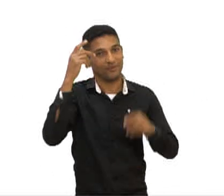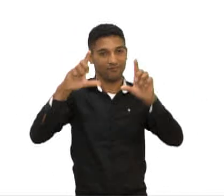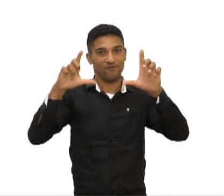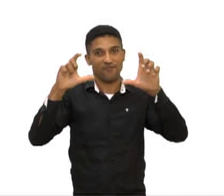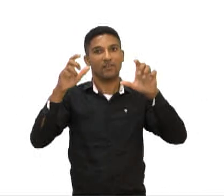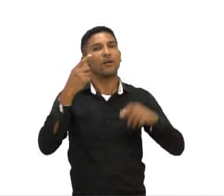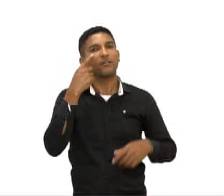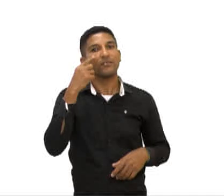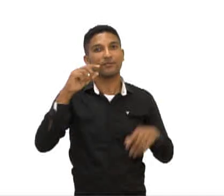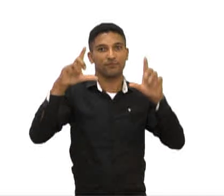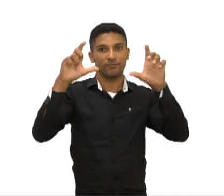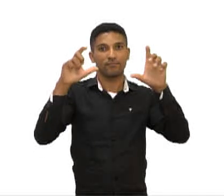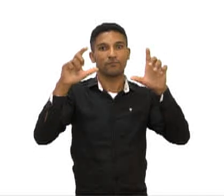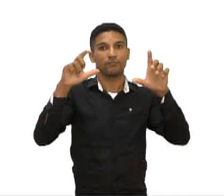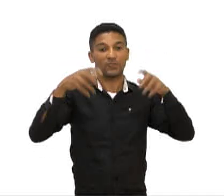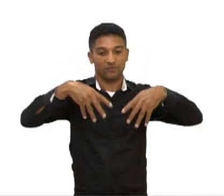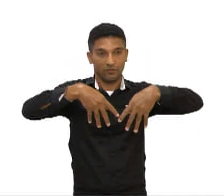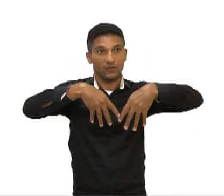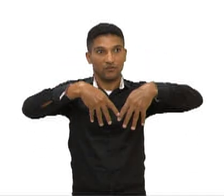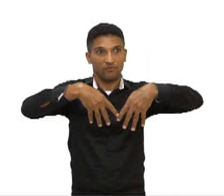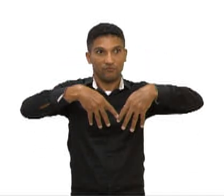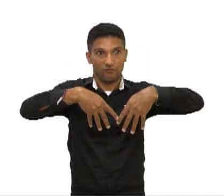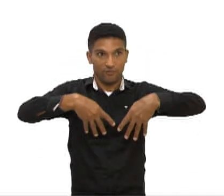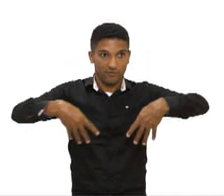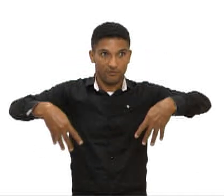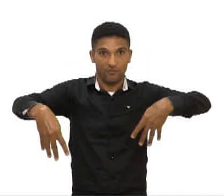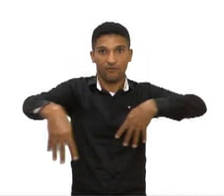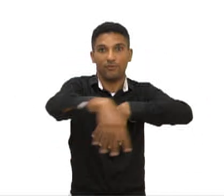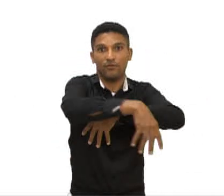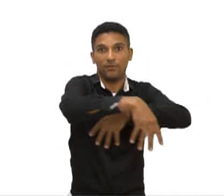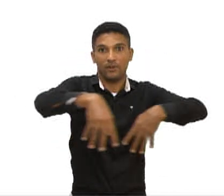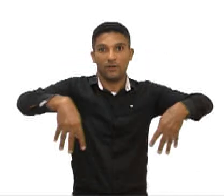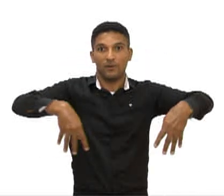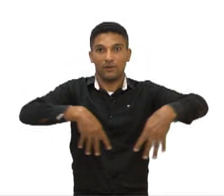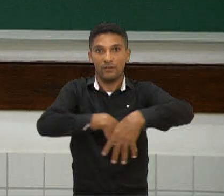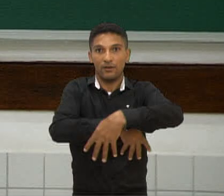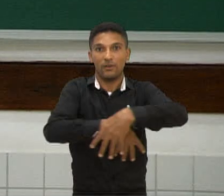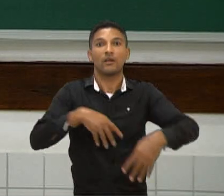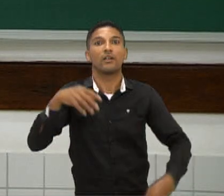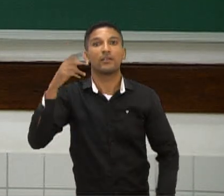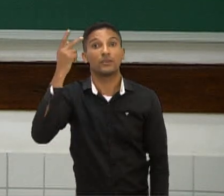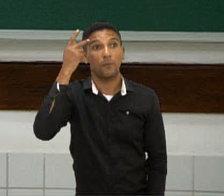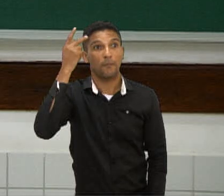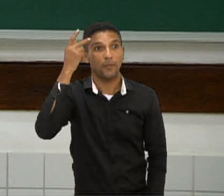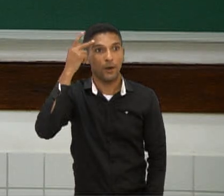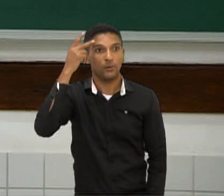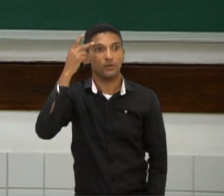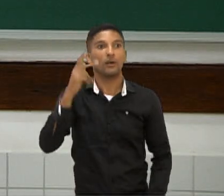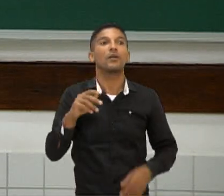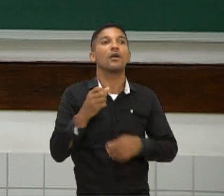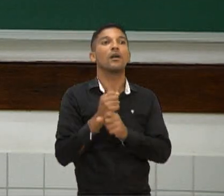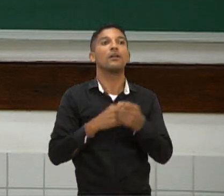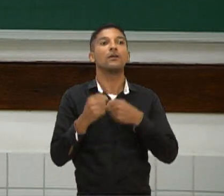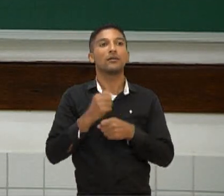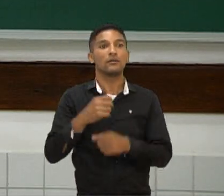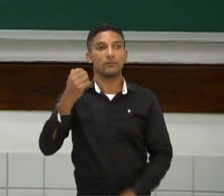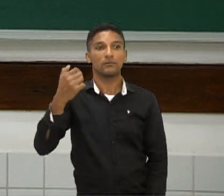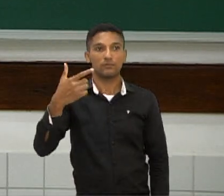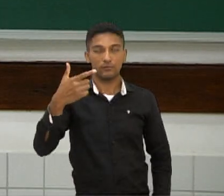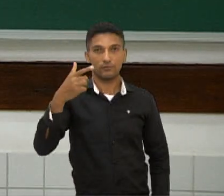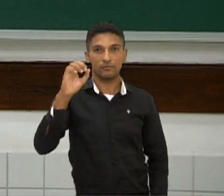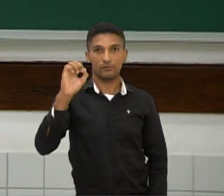de 2012. Né? E vamos ver qual que é as peculiaridades, pois existem